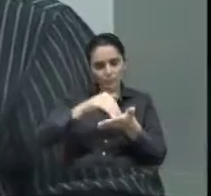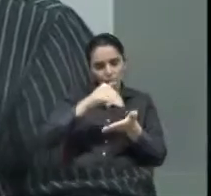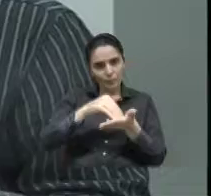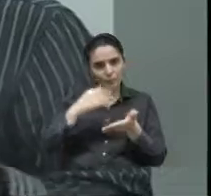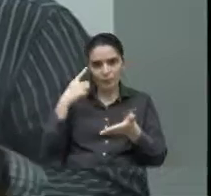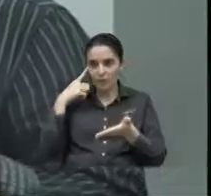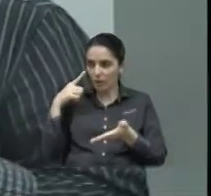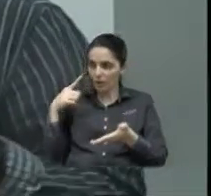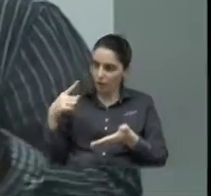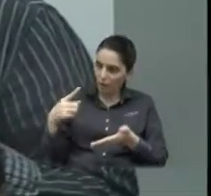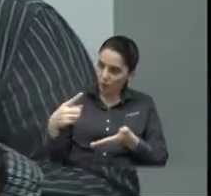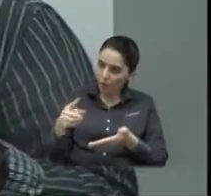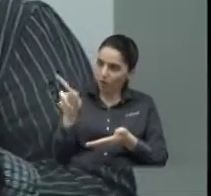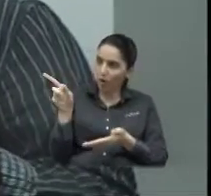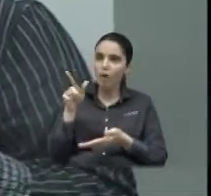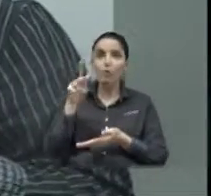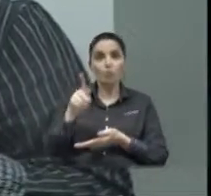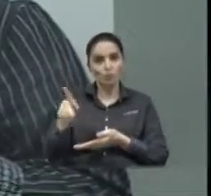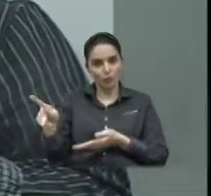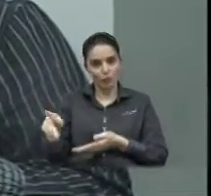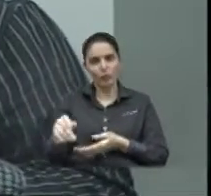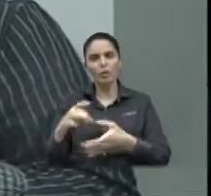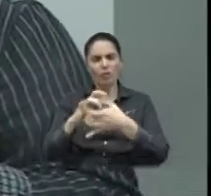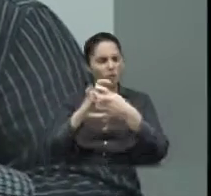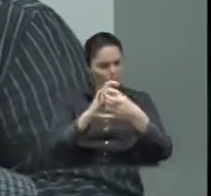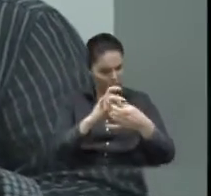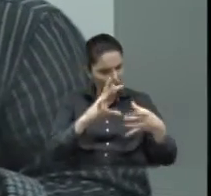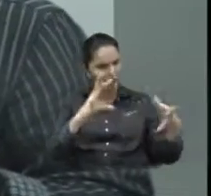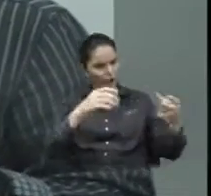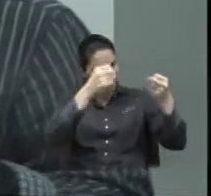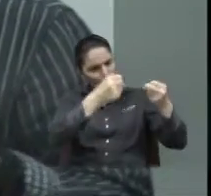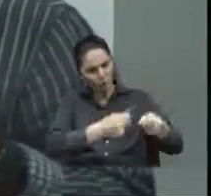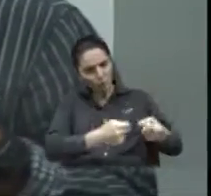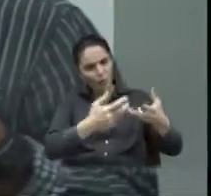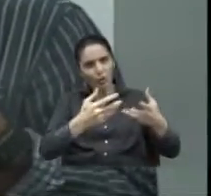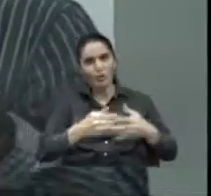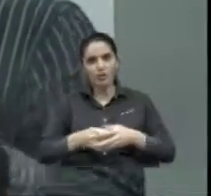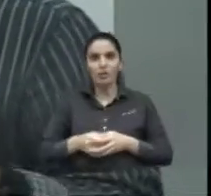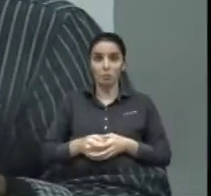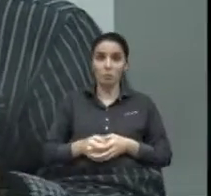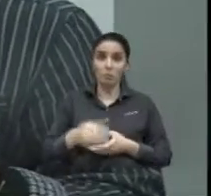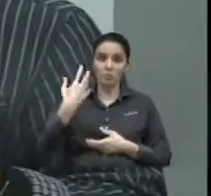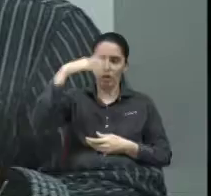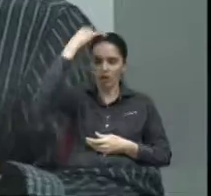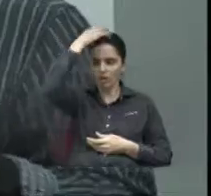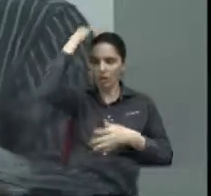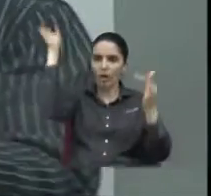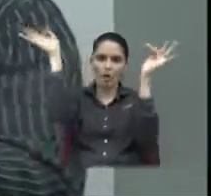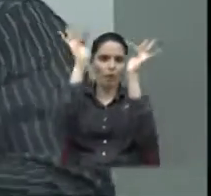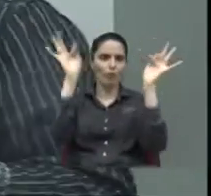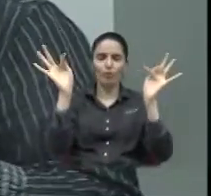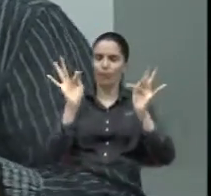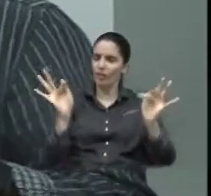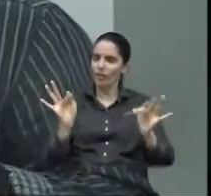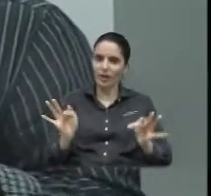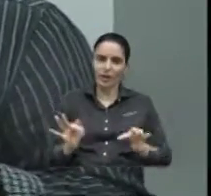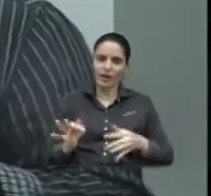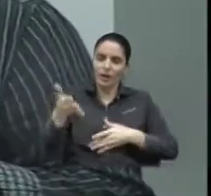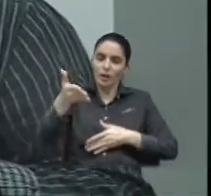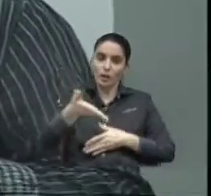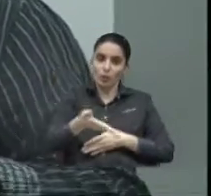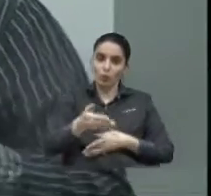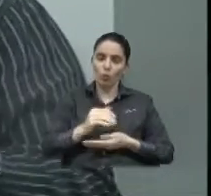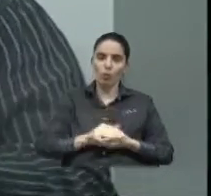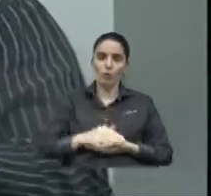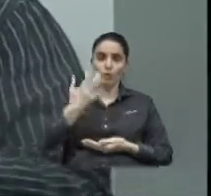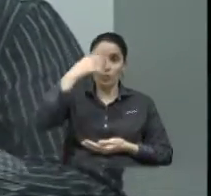lá e autorizava eu entrar. Então, eu fico muito feliz de poder estar aqui hoje com 50